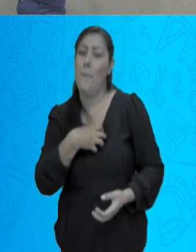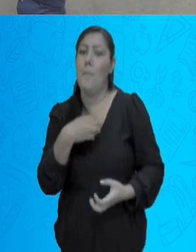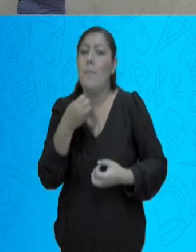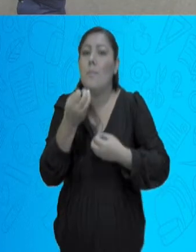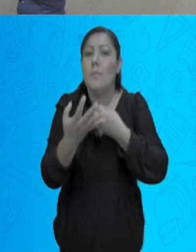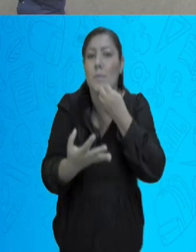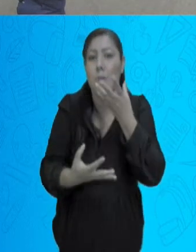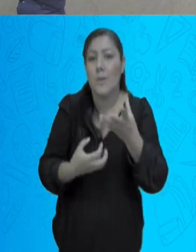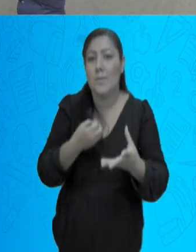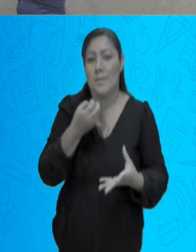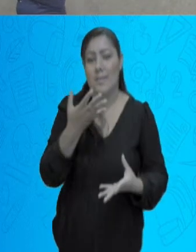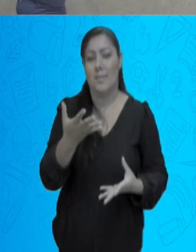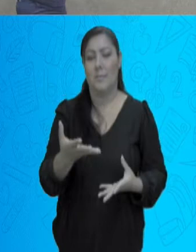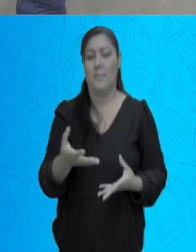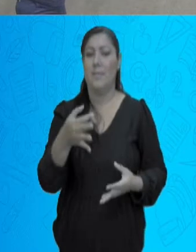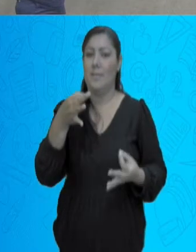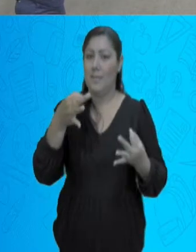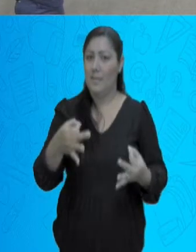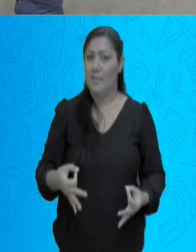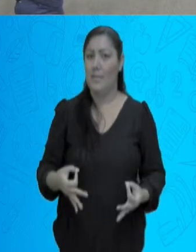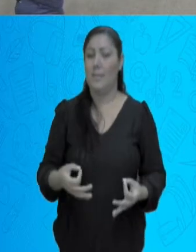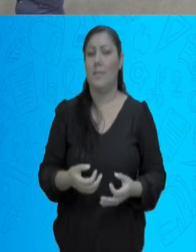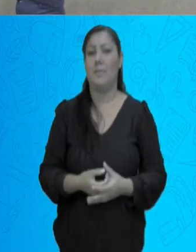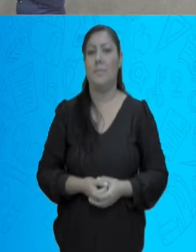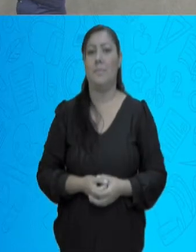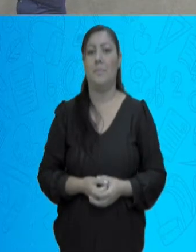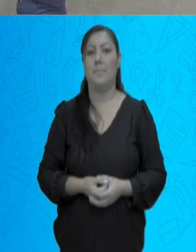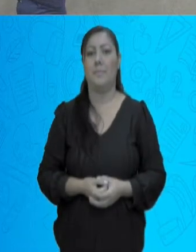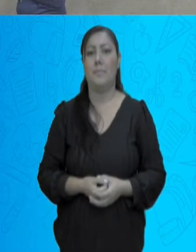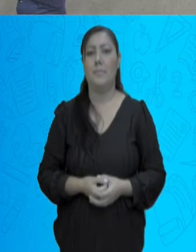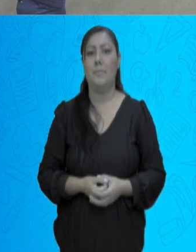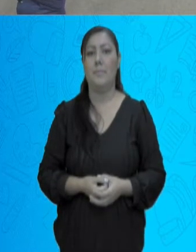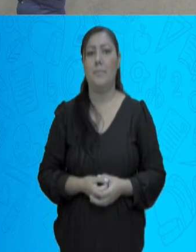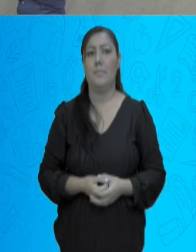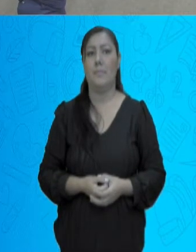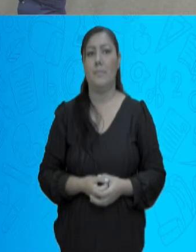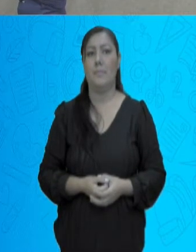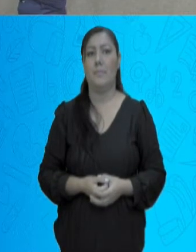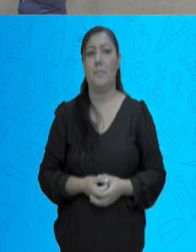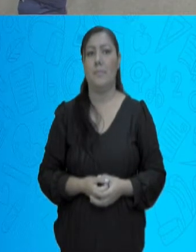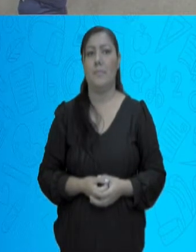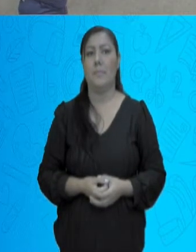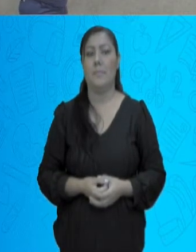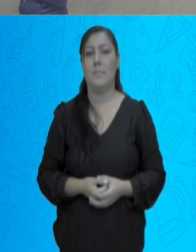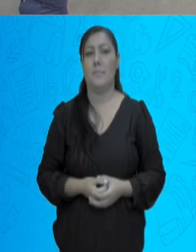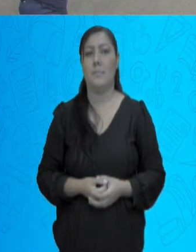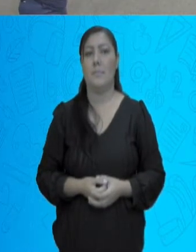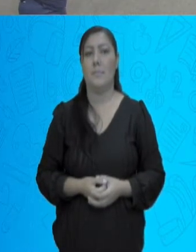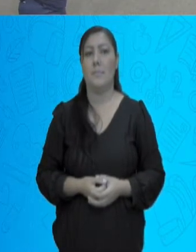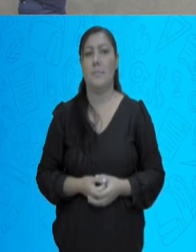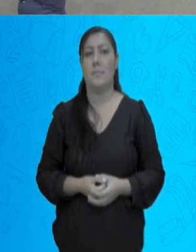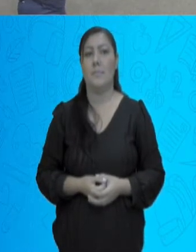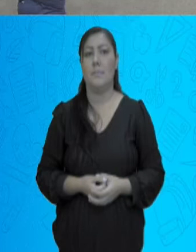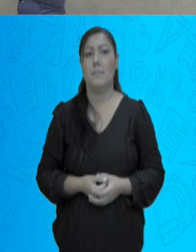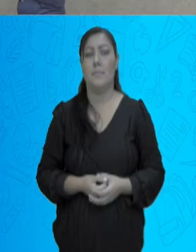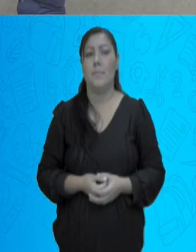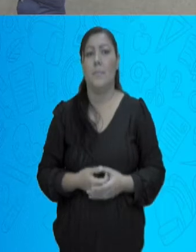maneira certa, né? Então, quando esses verbos eles estão conjugados nesse tempo e nesse modo,